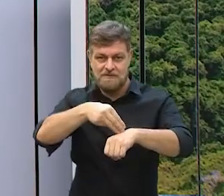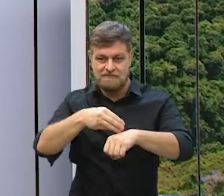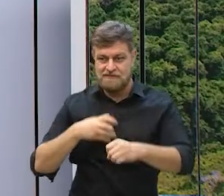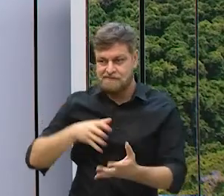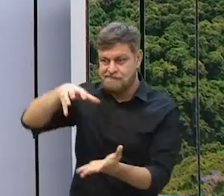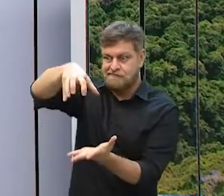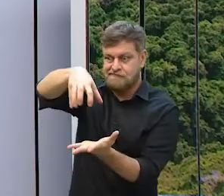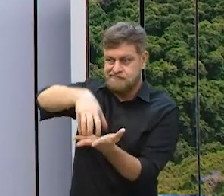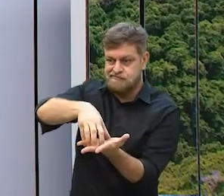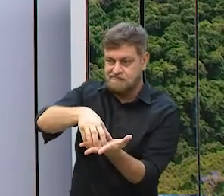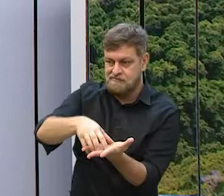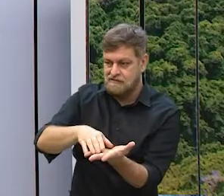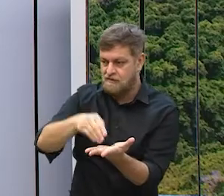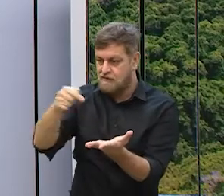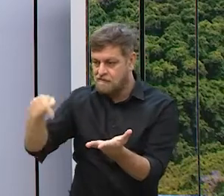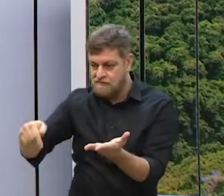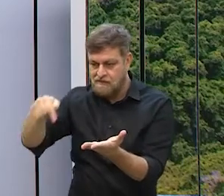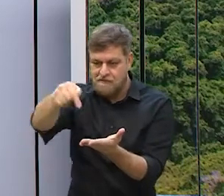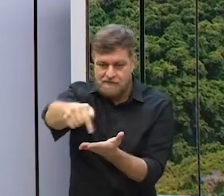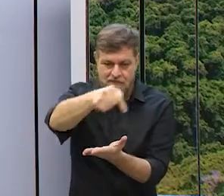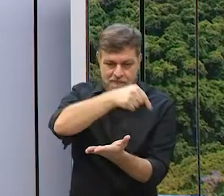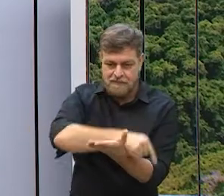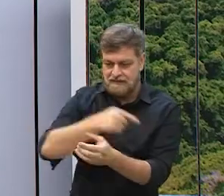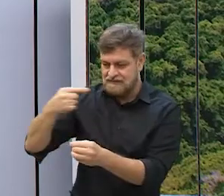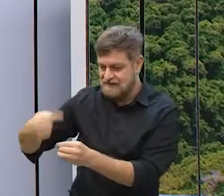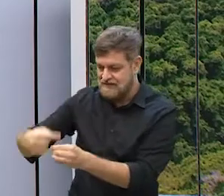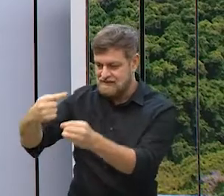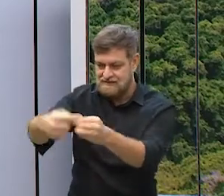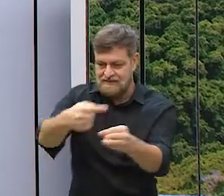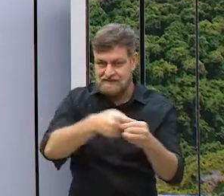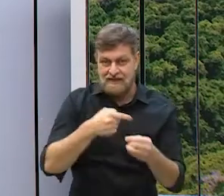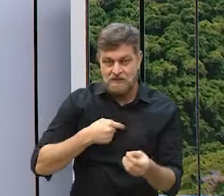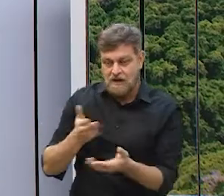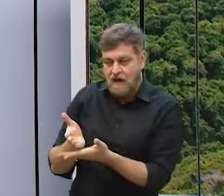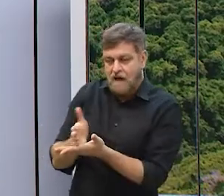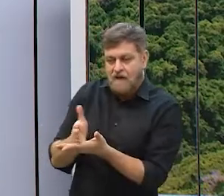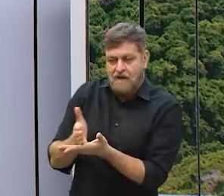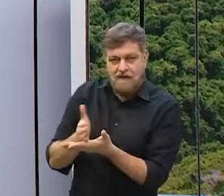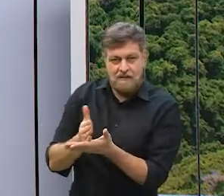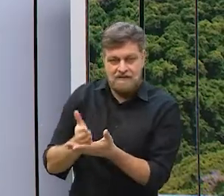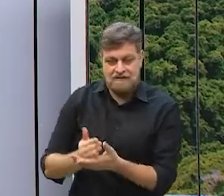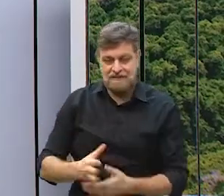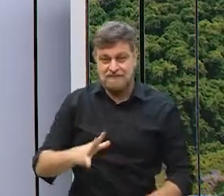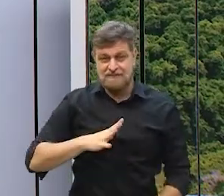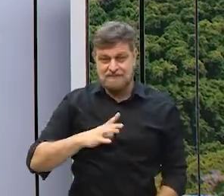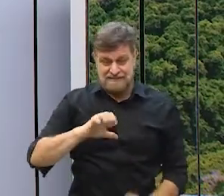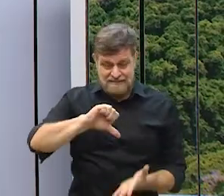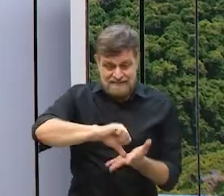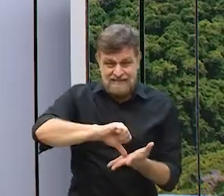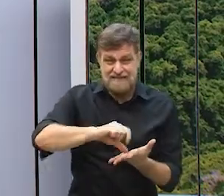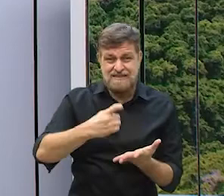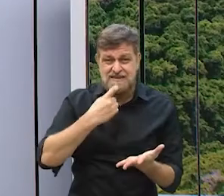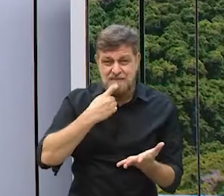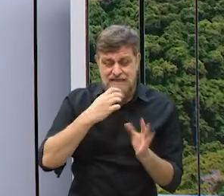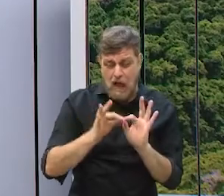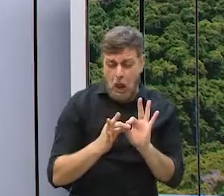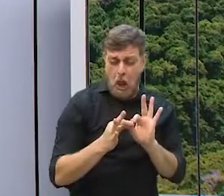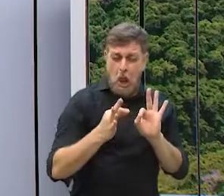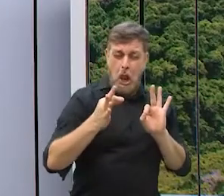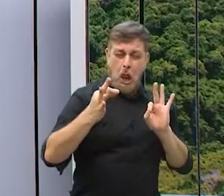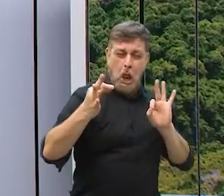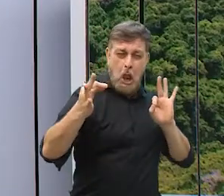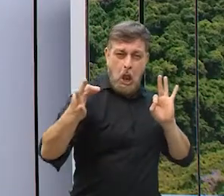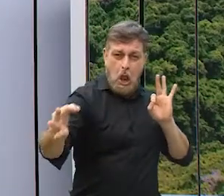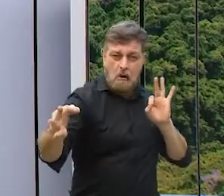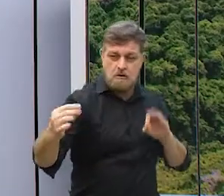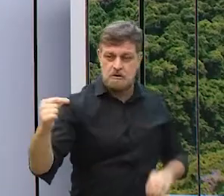Então, nós estamos nessas divisas, distante do centro, miolo central da cidade, onde tem ali